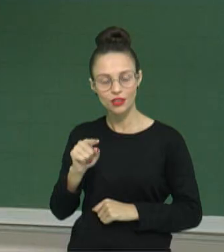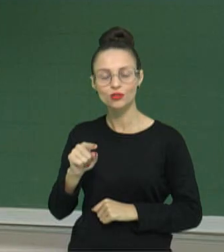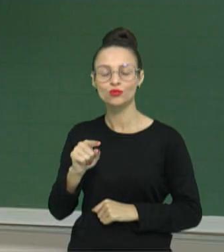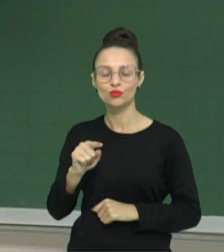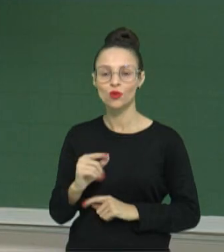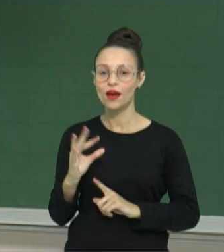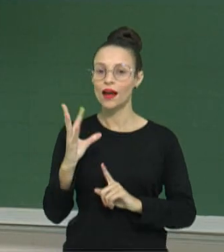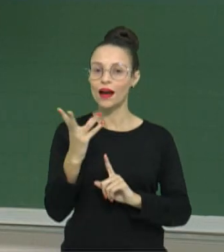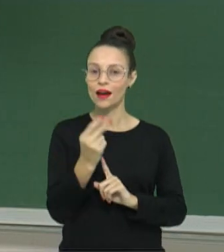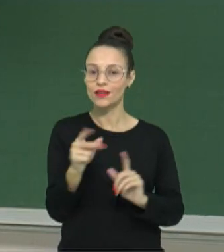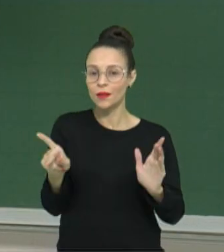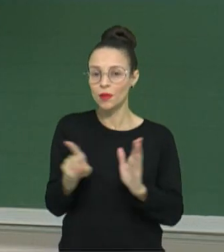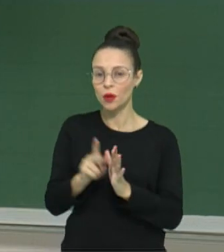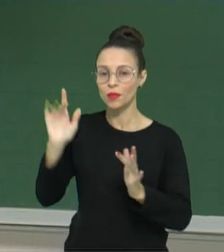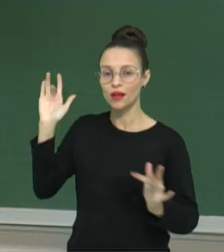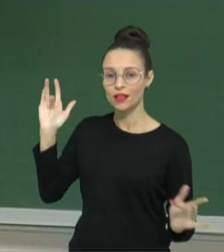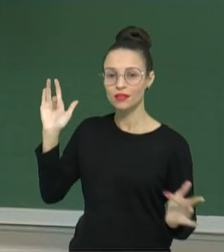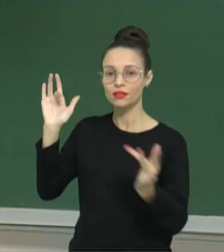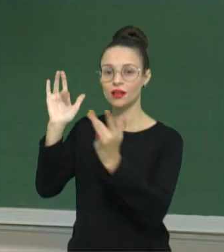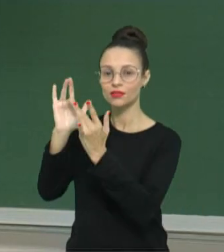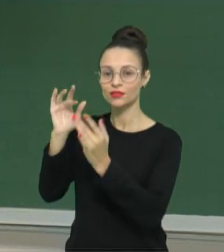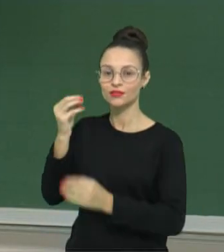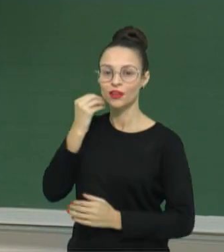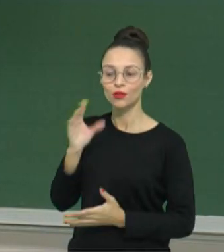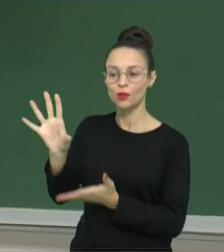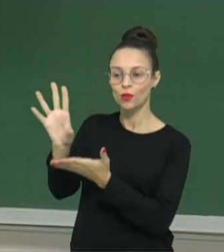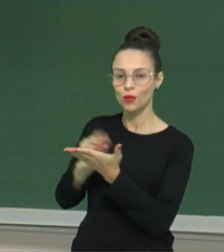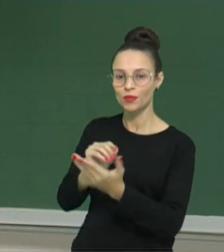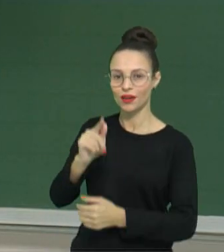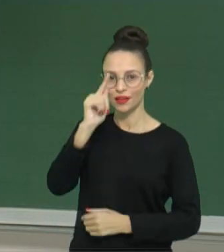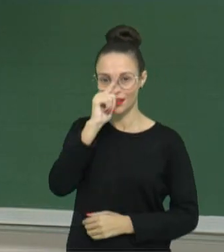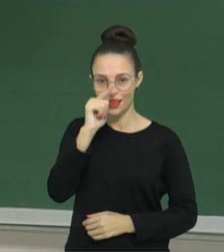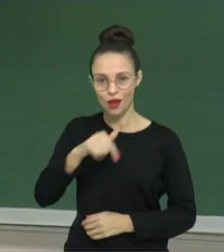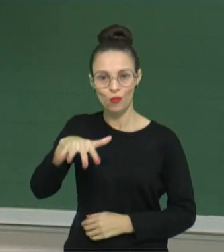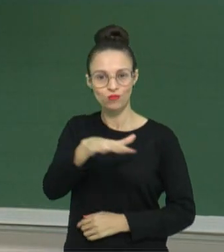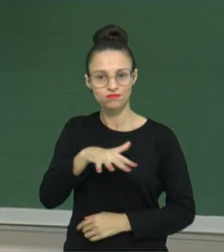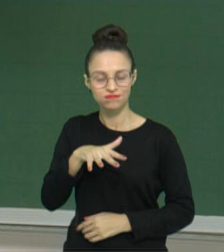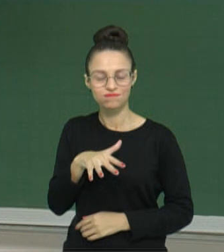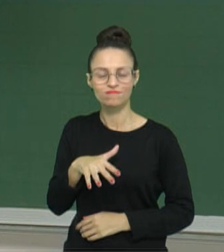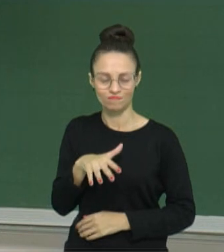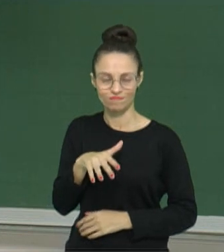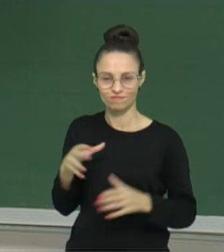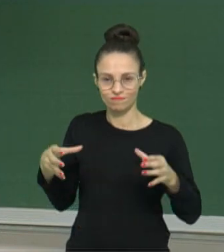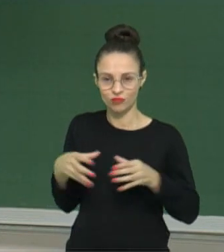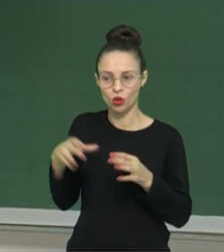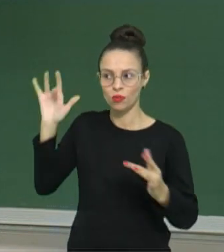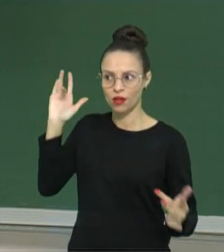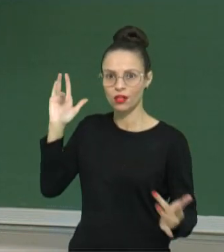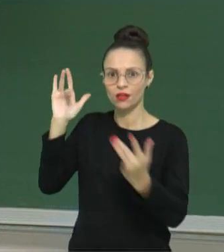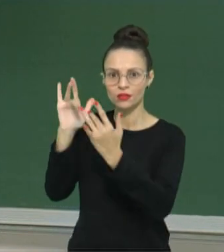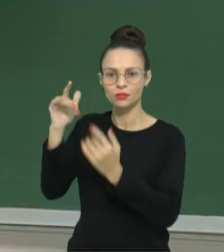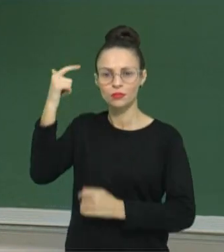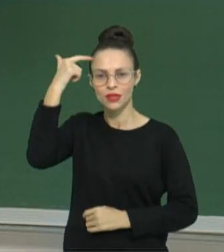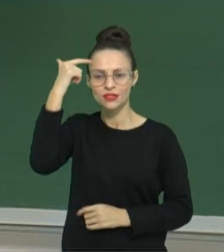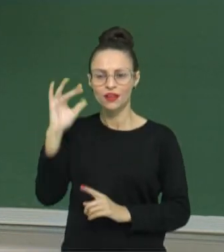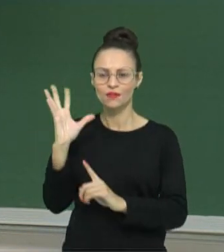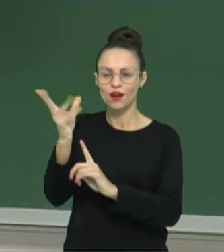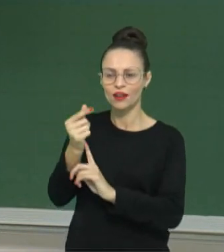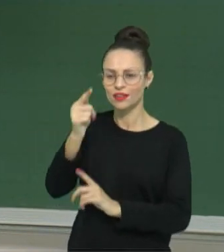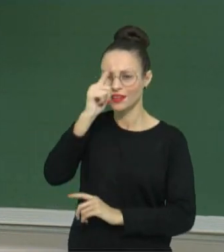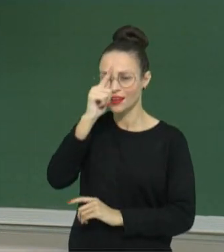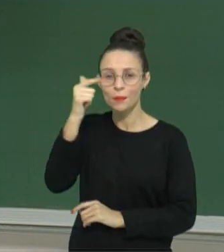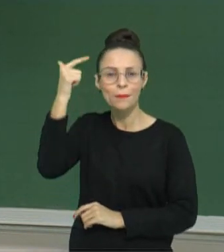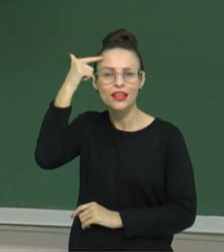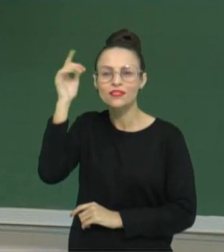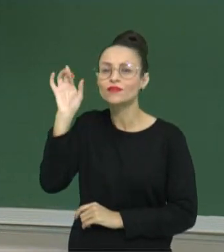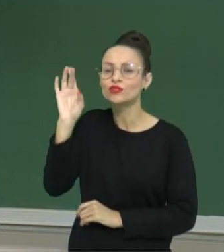classicista procurou imitar dos gregos. Os classicistas imaginavam que a arte grega estava relacionada apenas com